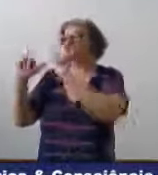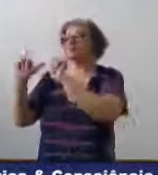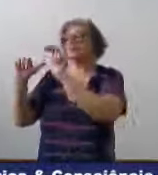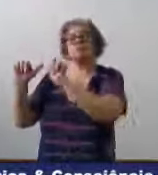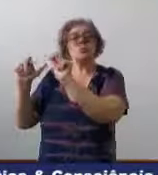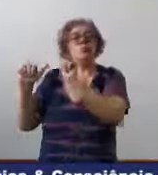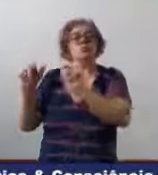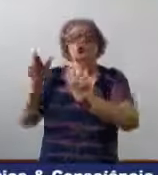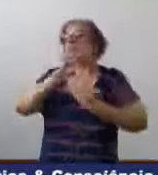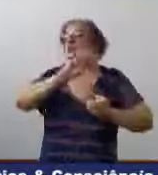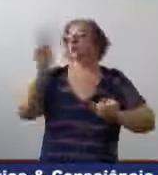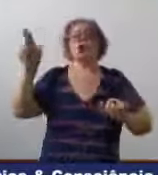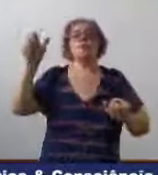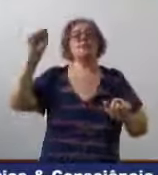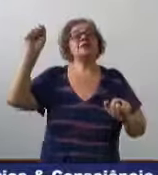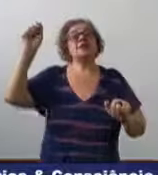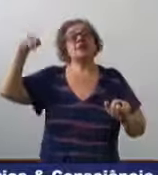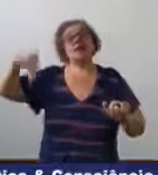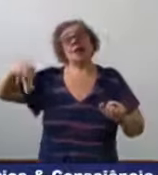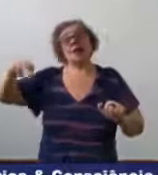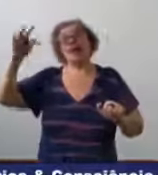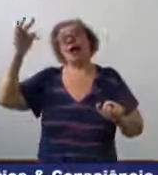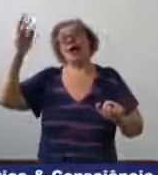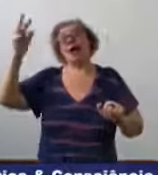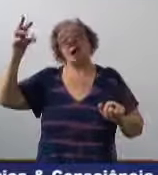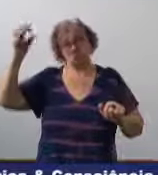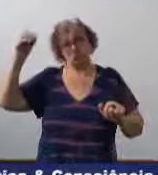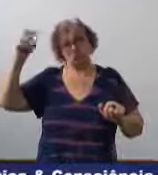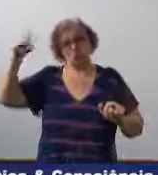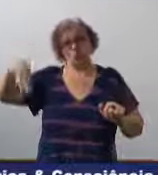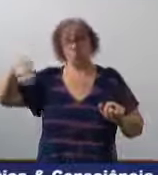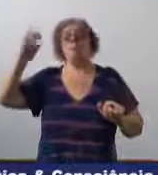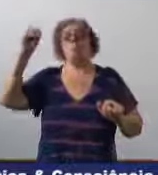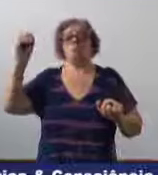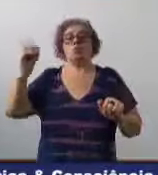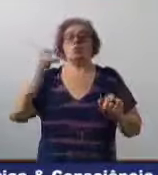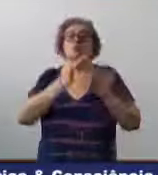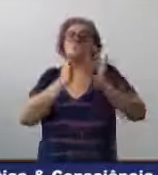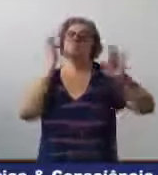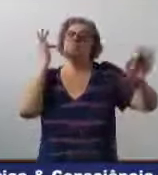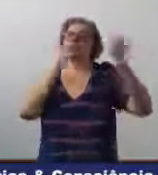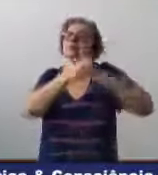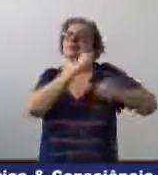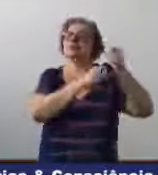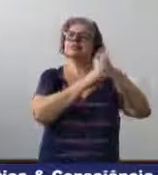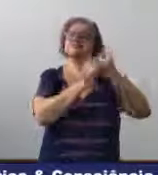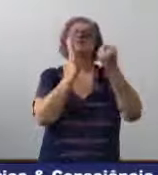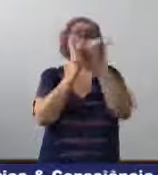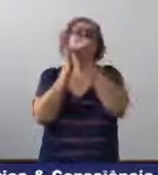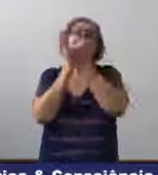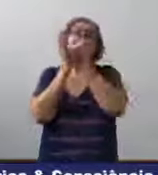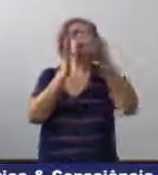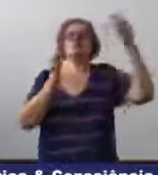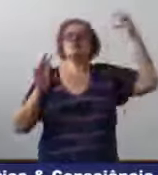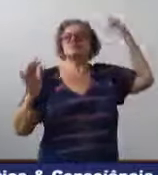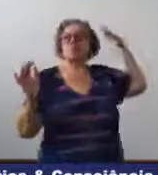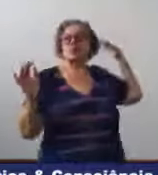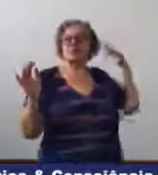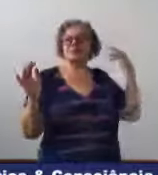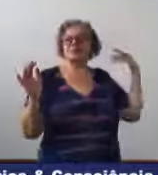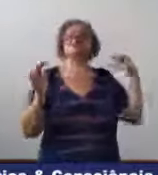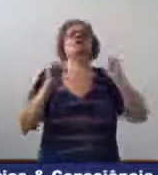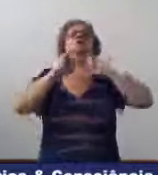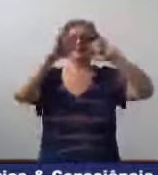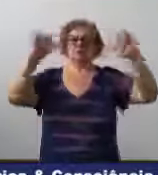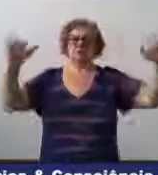chamadas átomos. E essa, segundo grandes físicos do século passado, entre eles Feynman, se tivéssemos